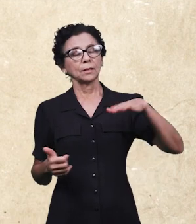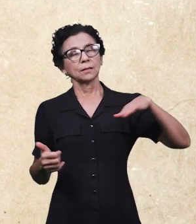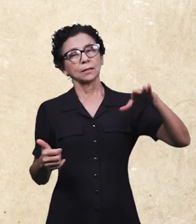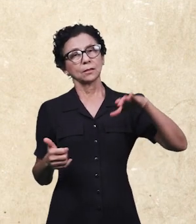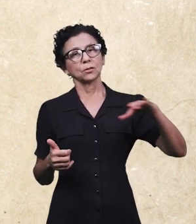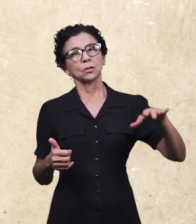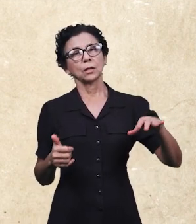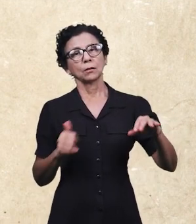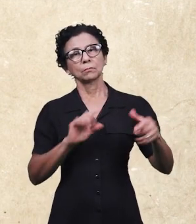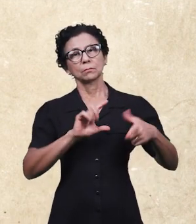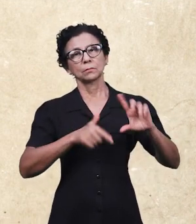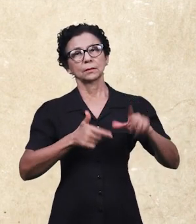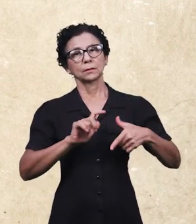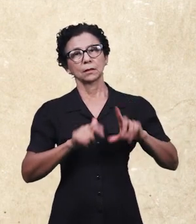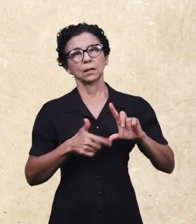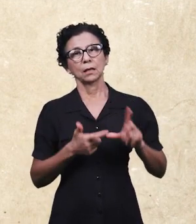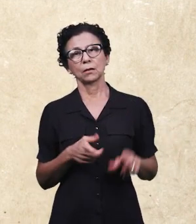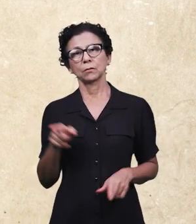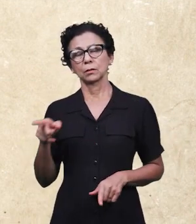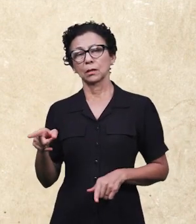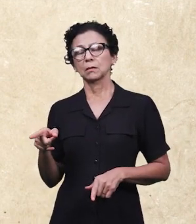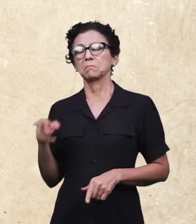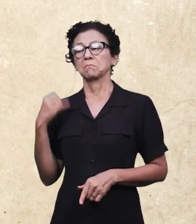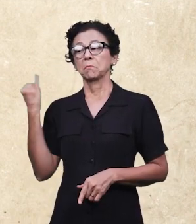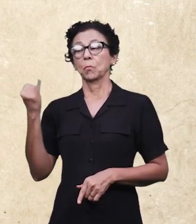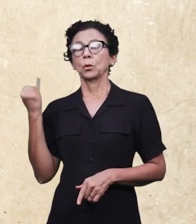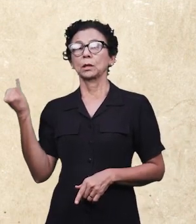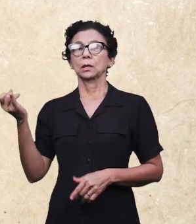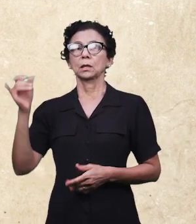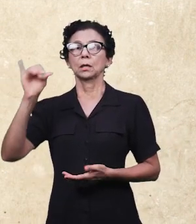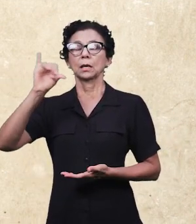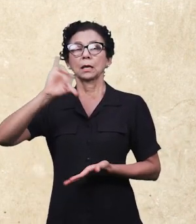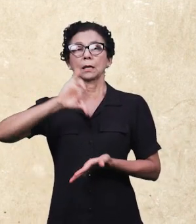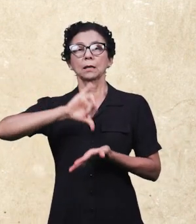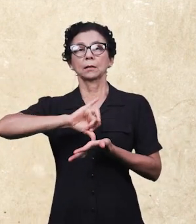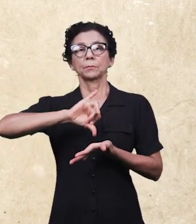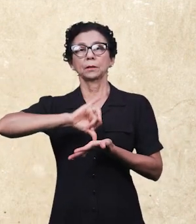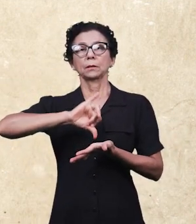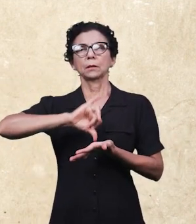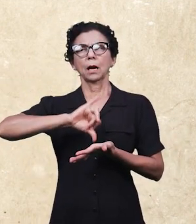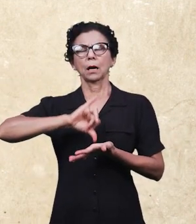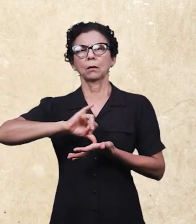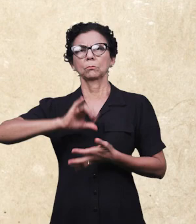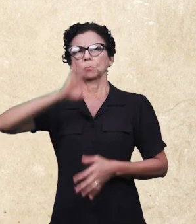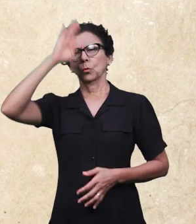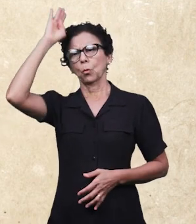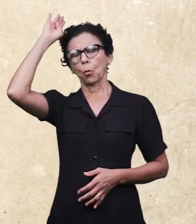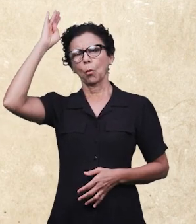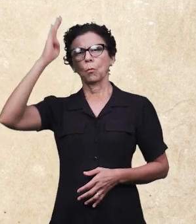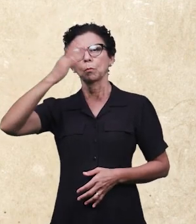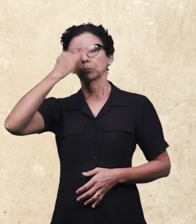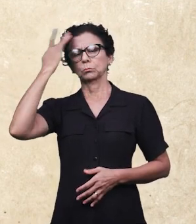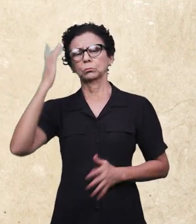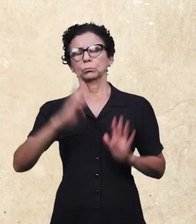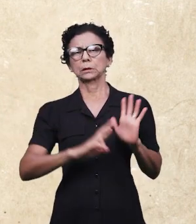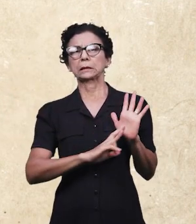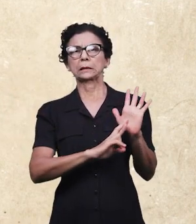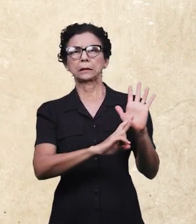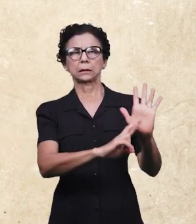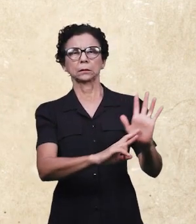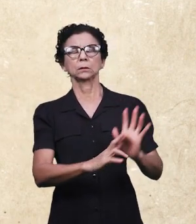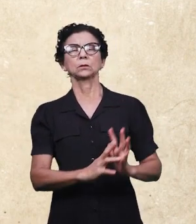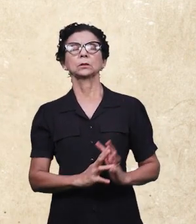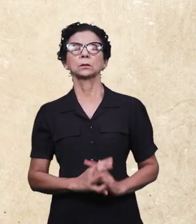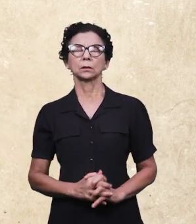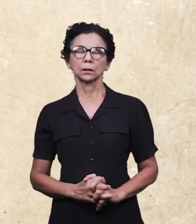tinha todos os poderes ali dentro desse pretório. Pretório, tem um probleminha